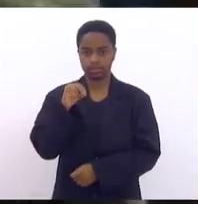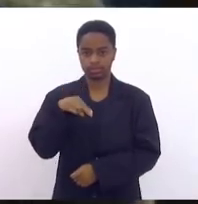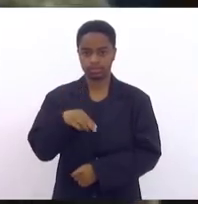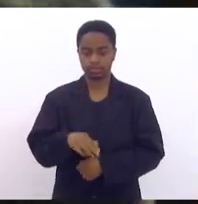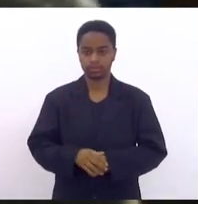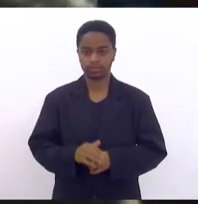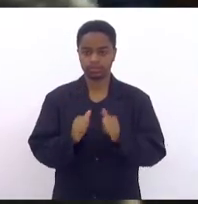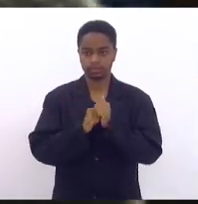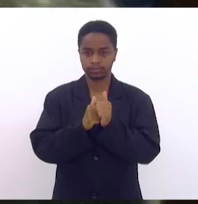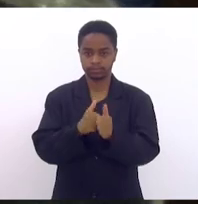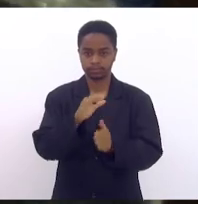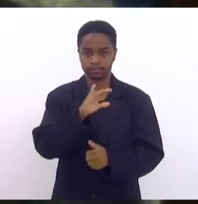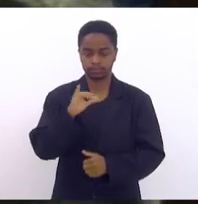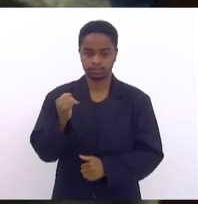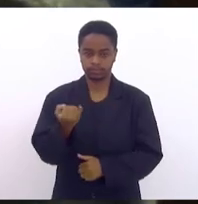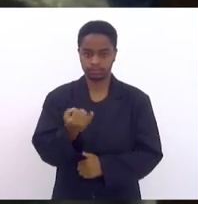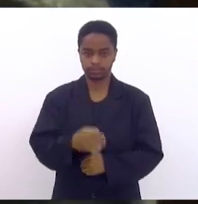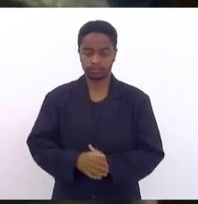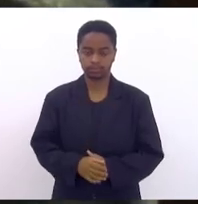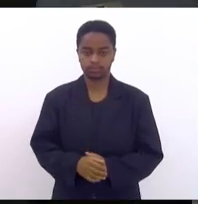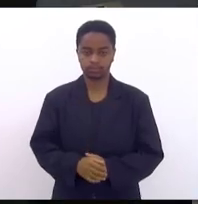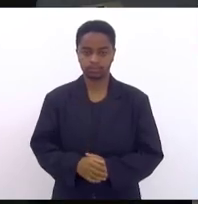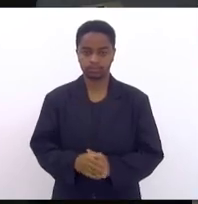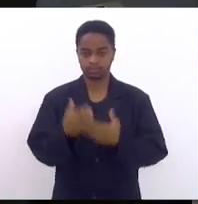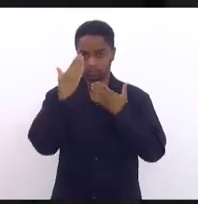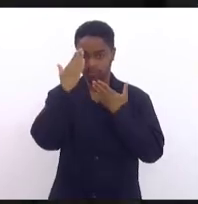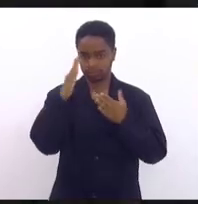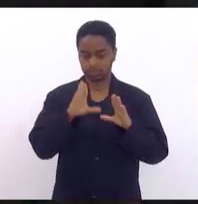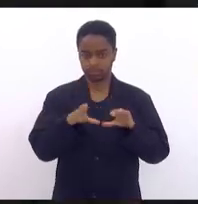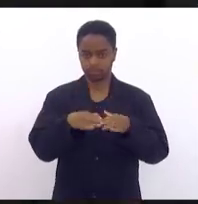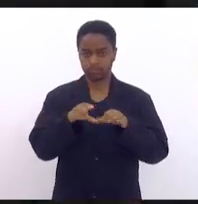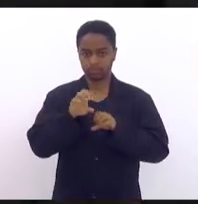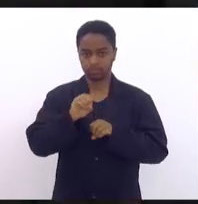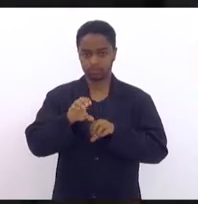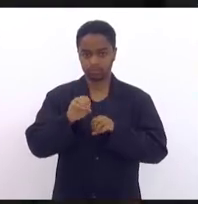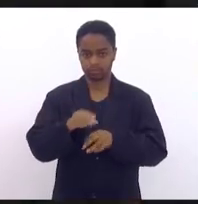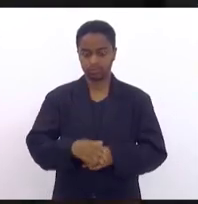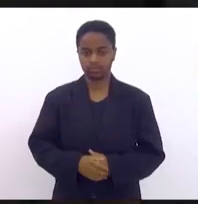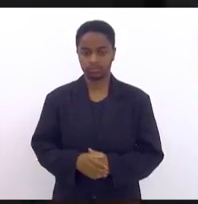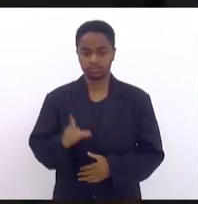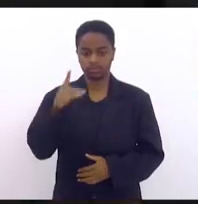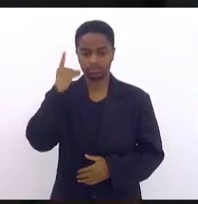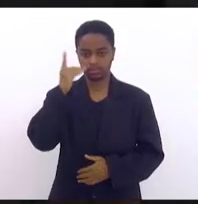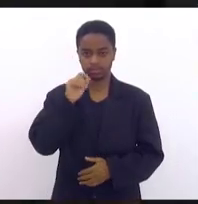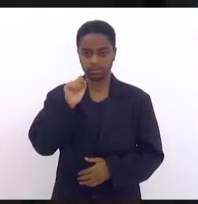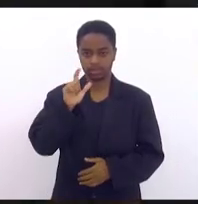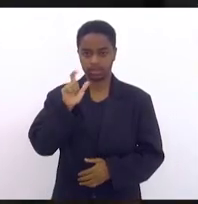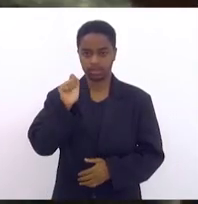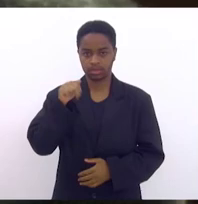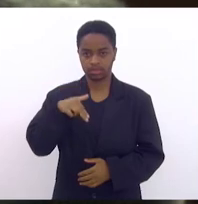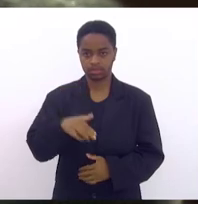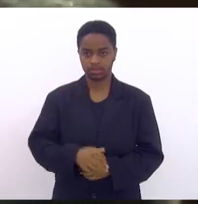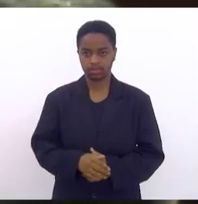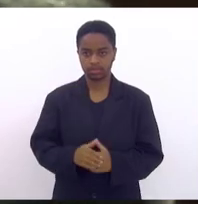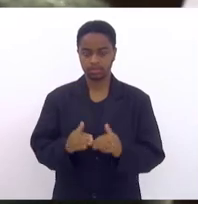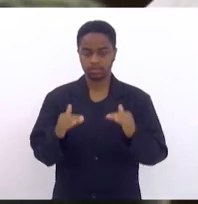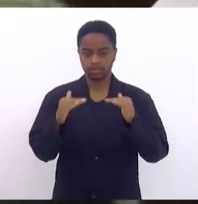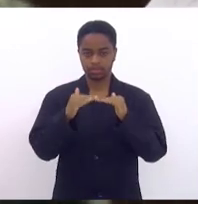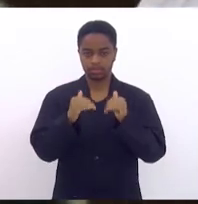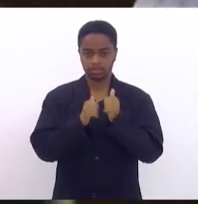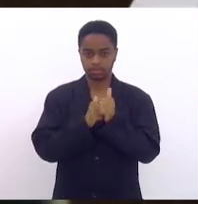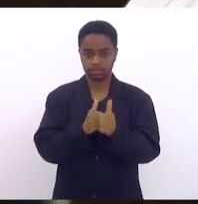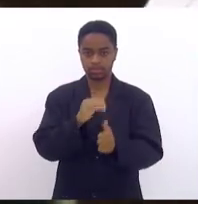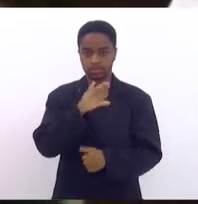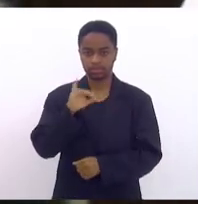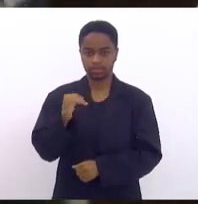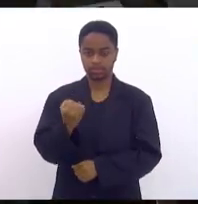Presidente, acompanho o parecer da CCJ. Muito obrigado. Pela Comissão de Educação, nosso presidente, deputado Alan Lopes. Presidente, favorável com a emenda da